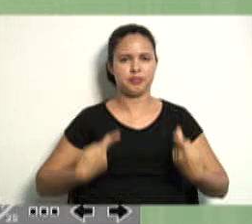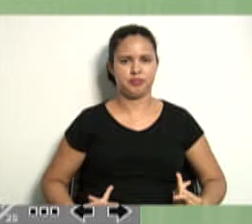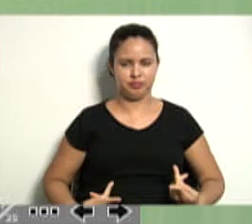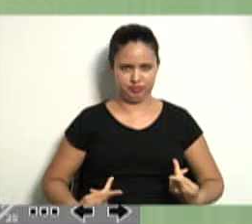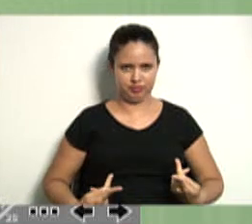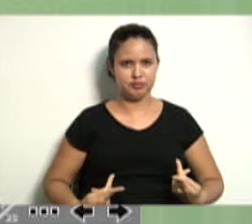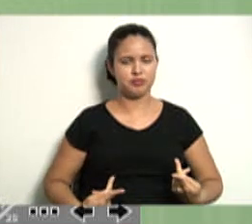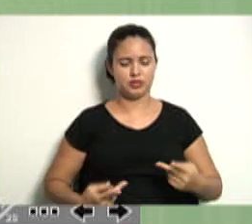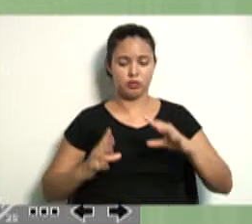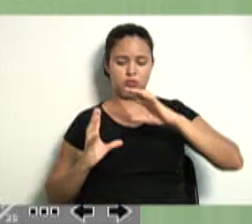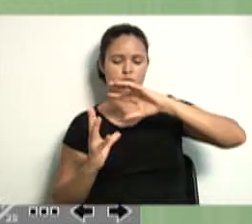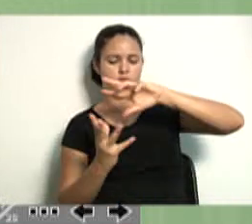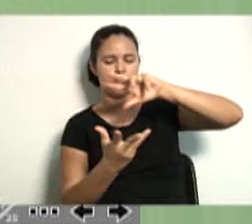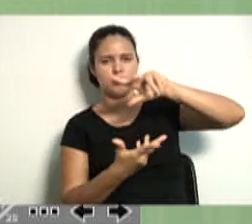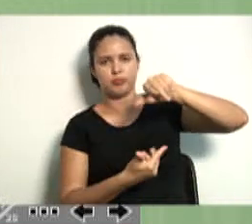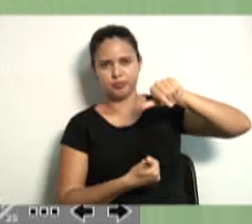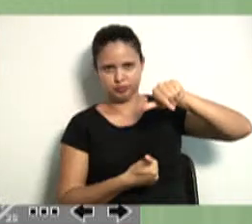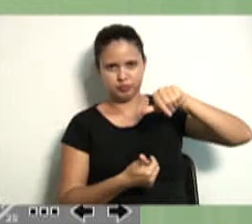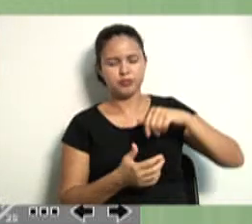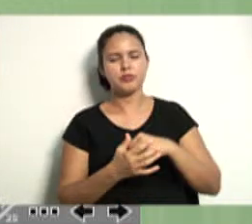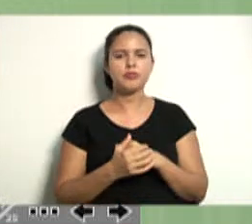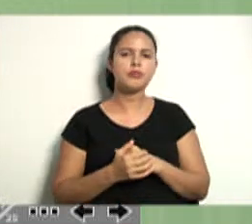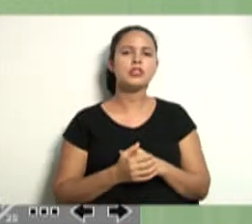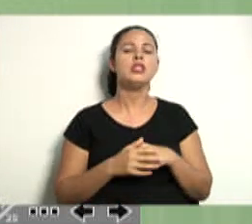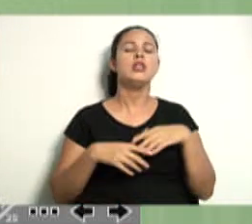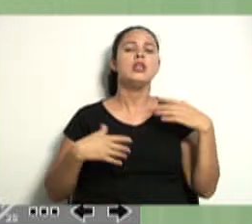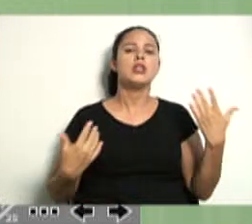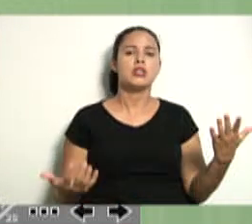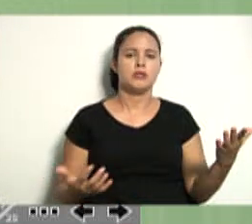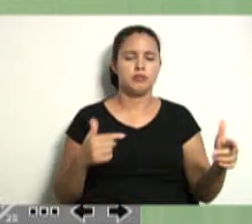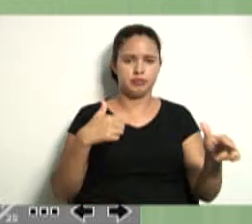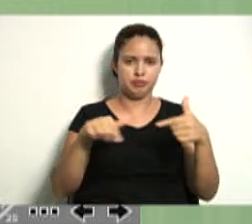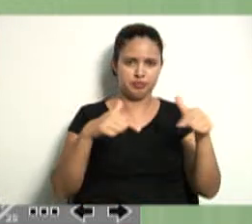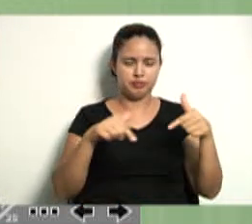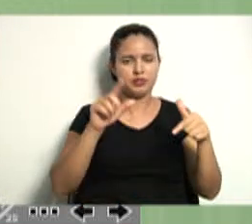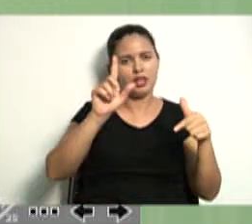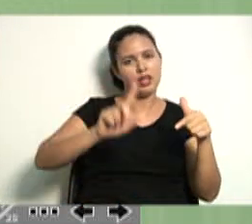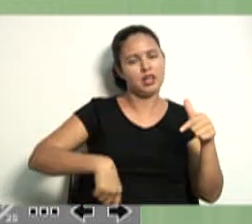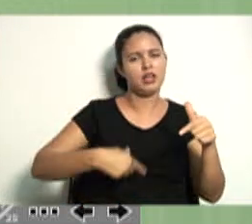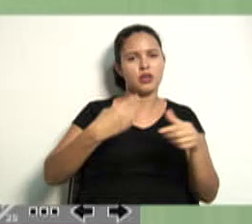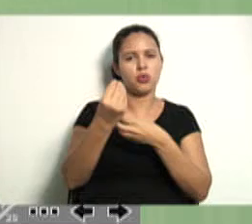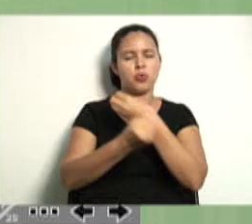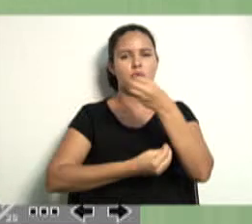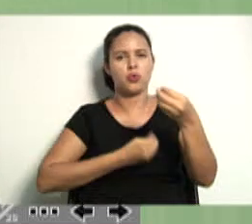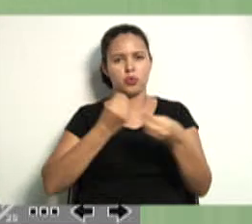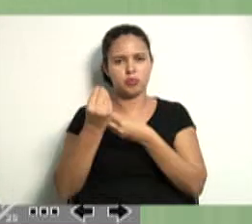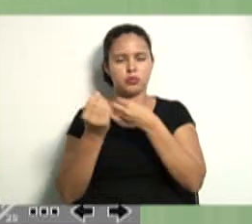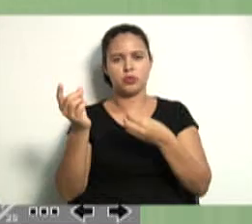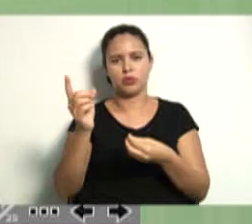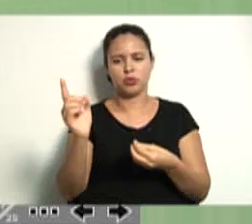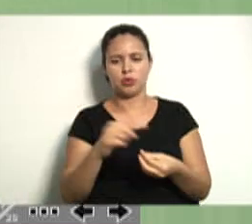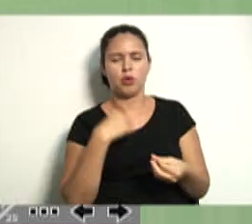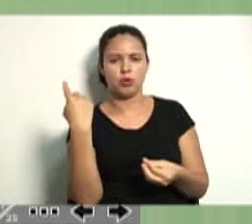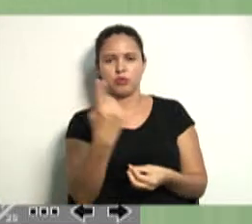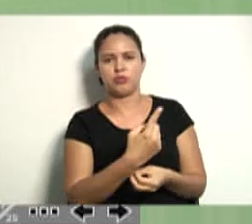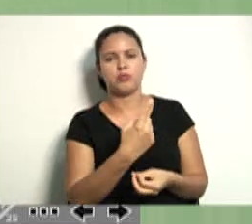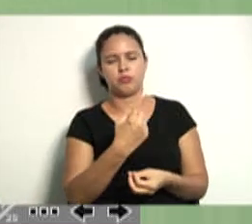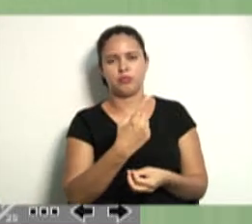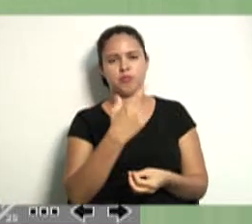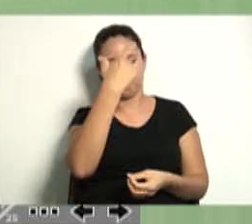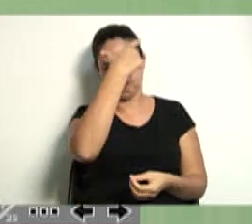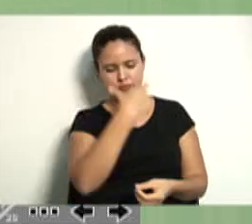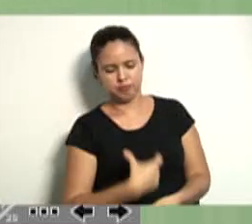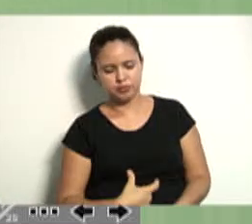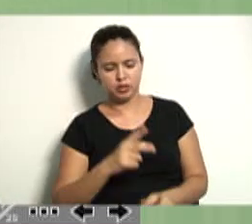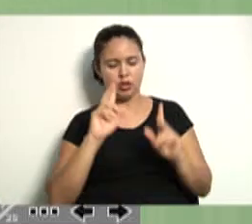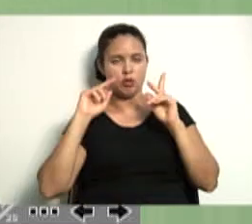eu já tinha falado anteriormente, o trabalho é a forma como nós, seres humanos,